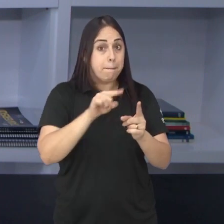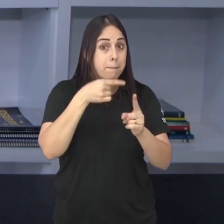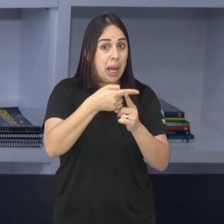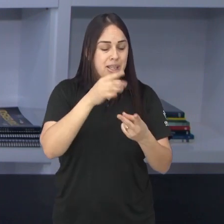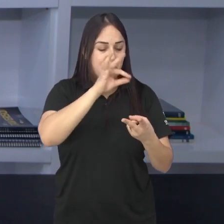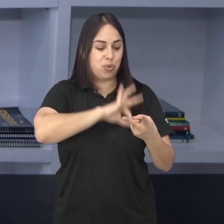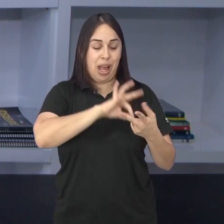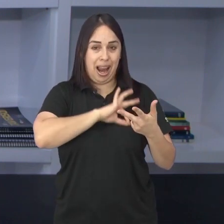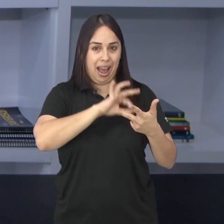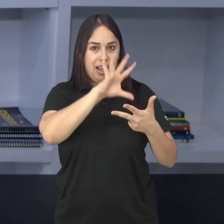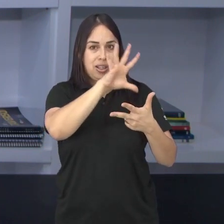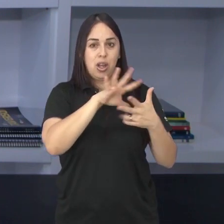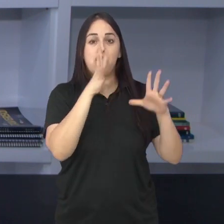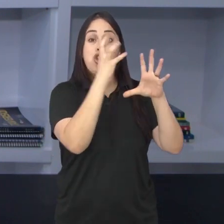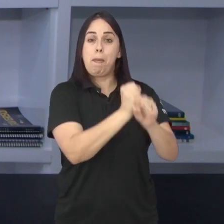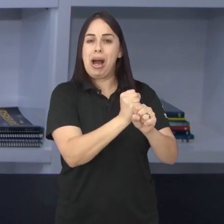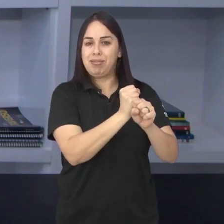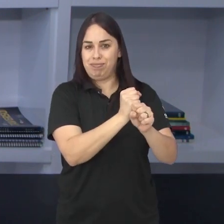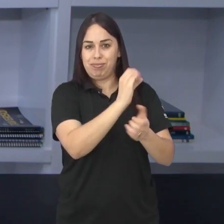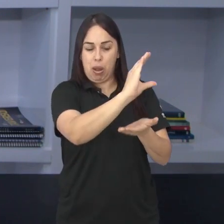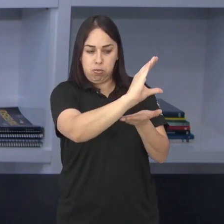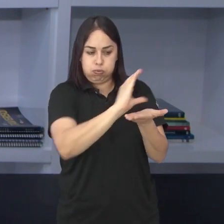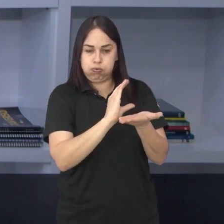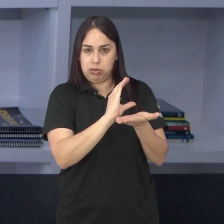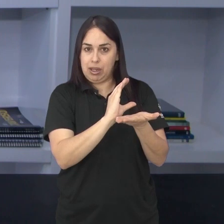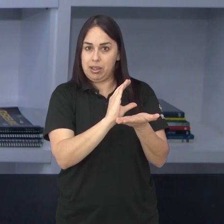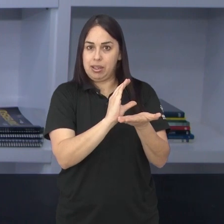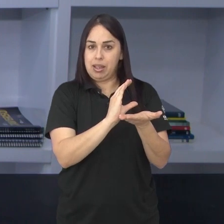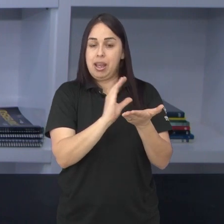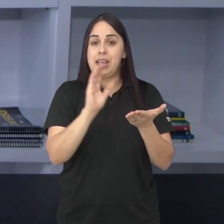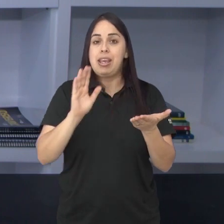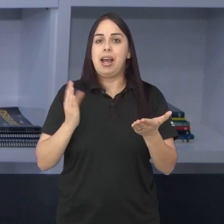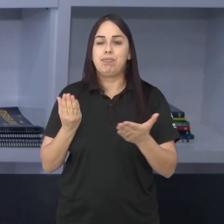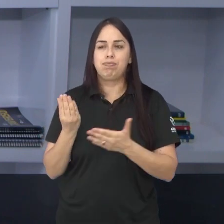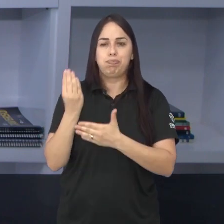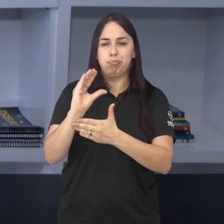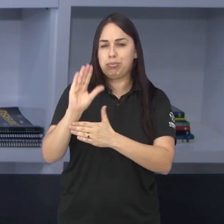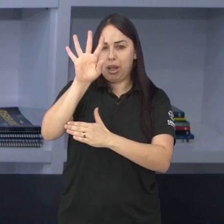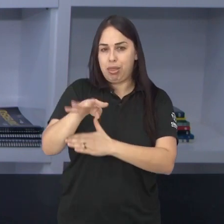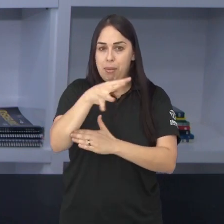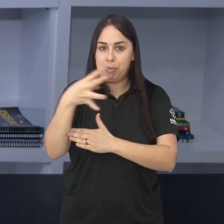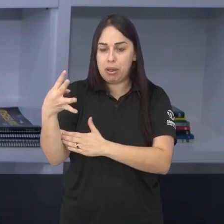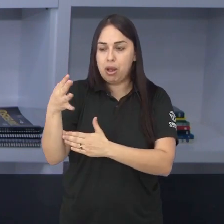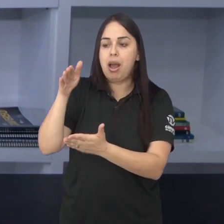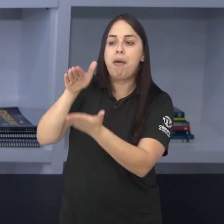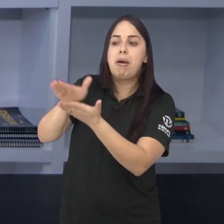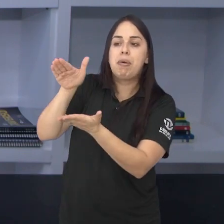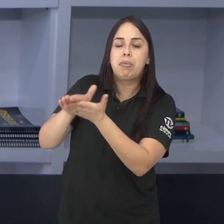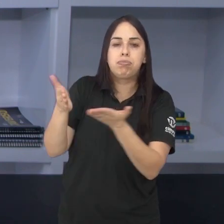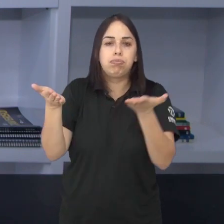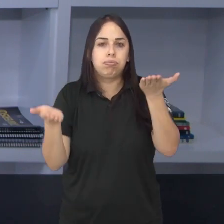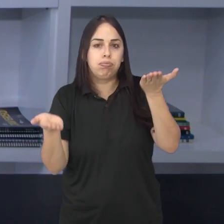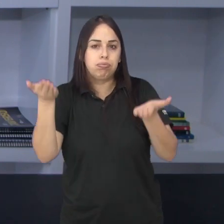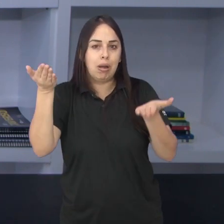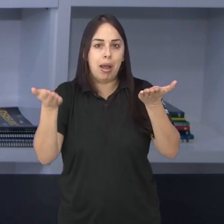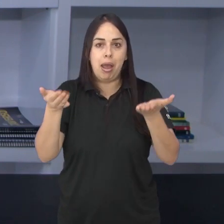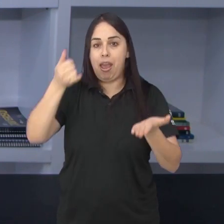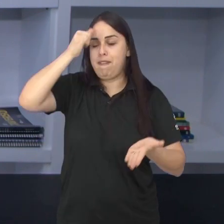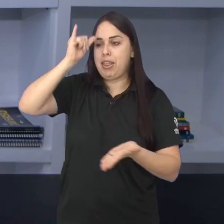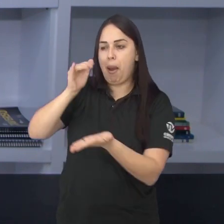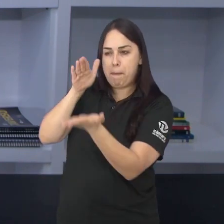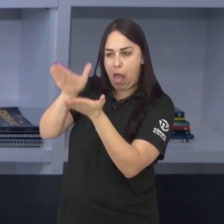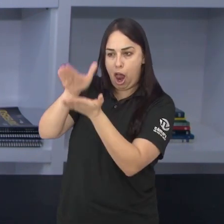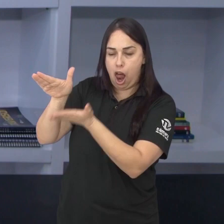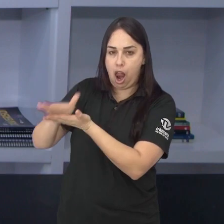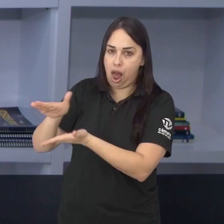a pessoa vai ter o total dos seus ganhos. Ela tem que colocar numa planilha o quanto que ela vai ter que gastar para ela também não gastar nesse